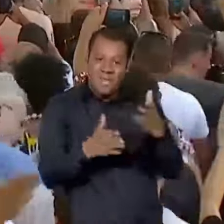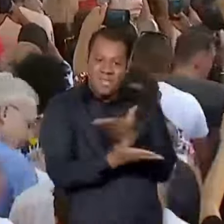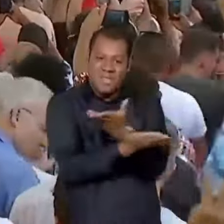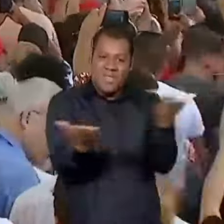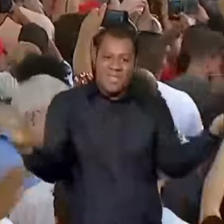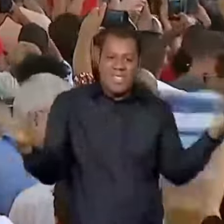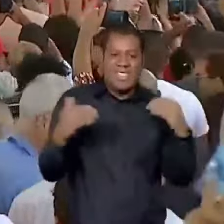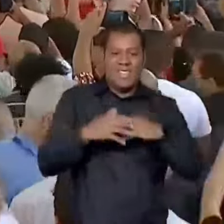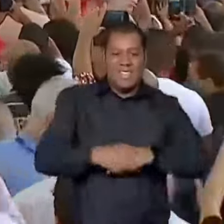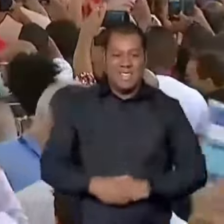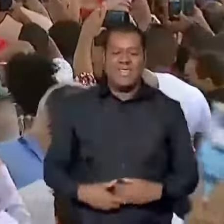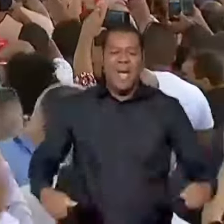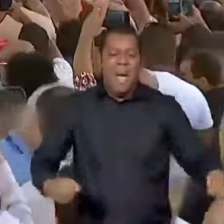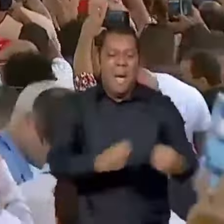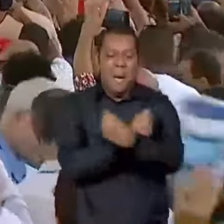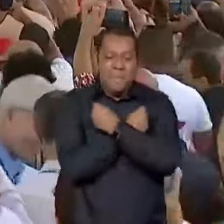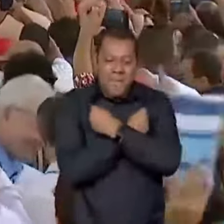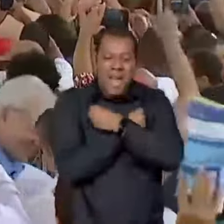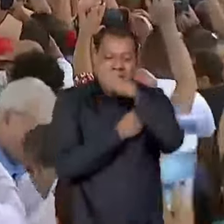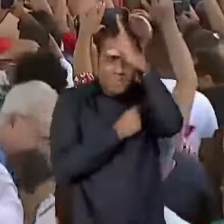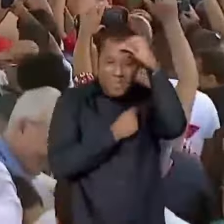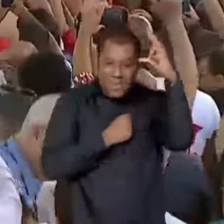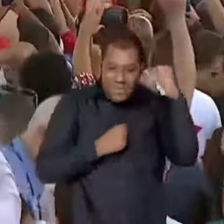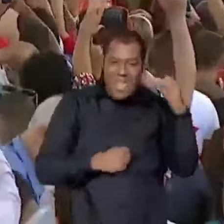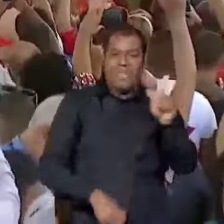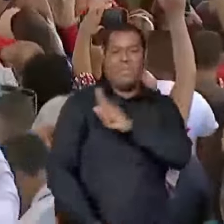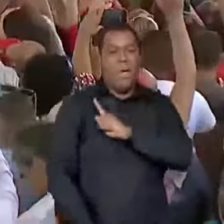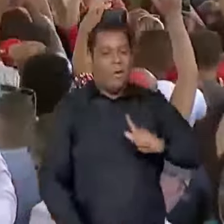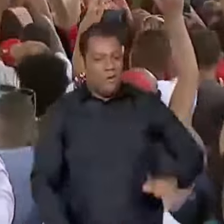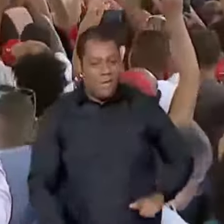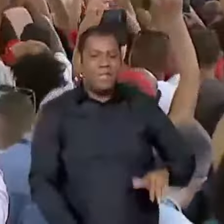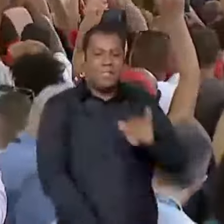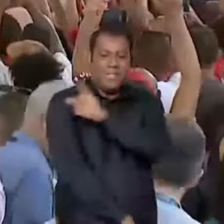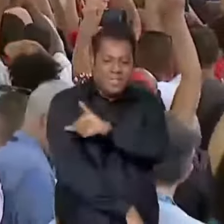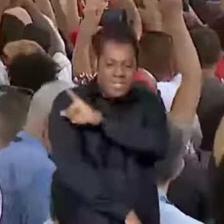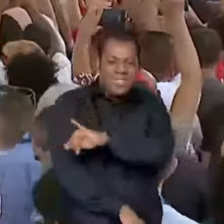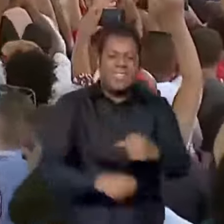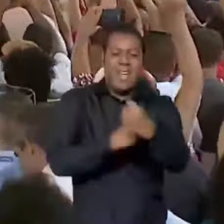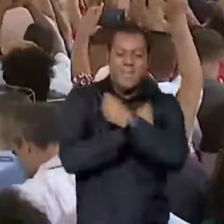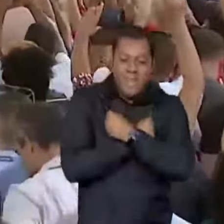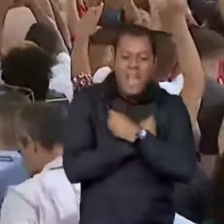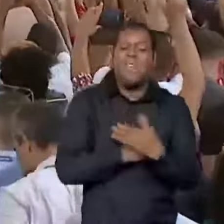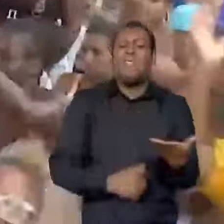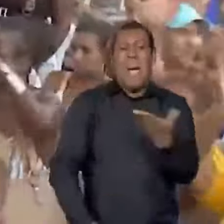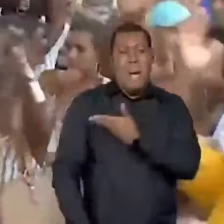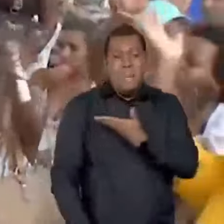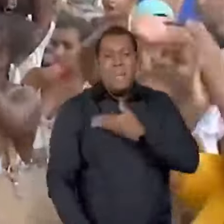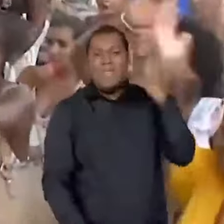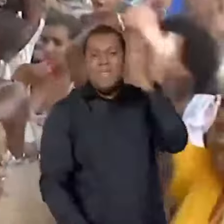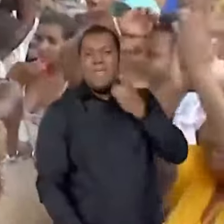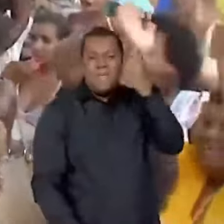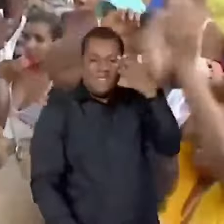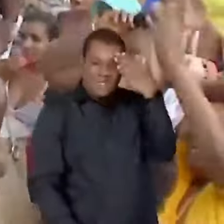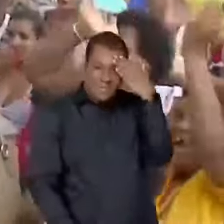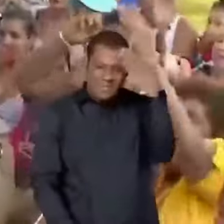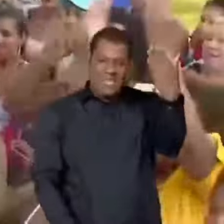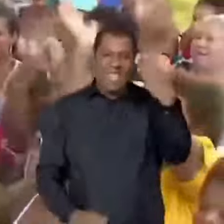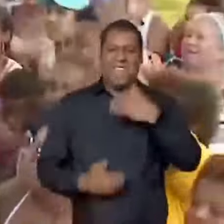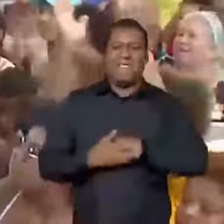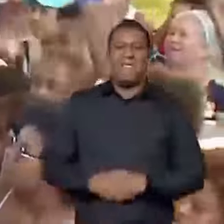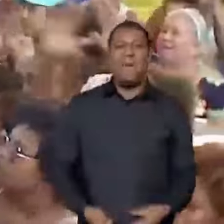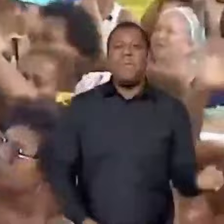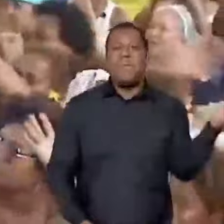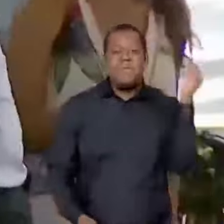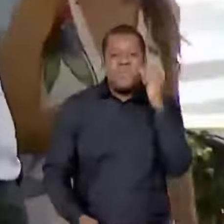todos vocês. Um abraço, prefeito, um abraço, governador. Obrigado, companheiros deputados e deputadas.